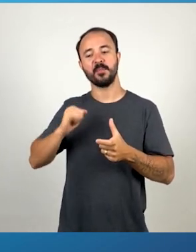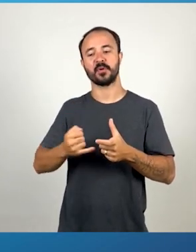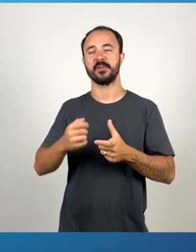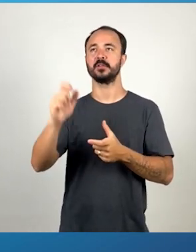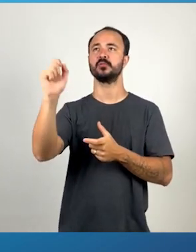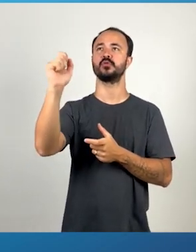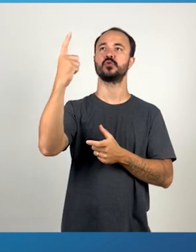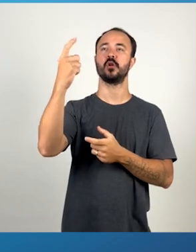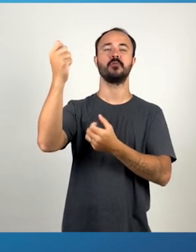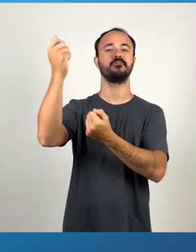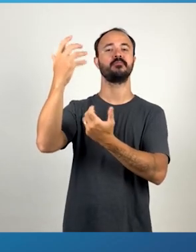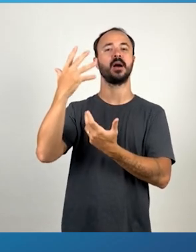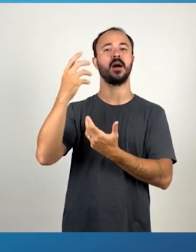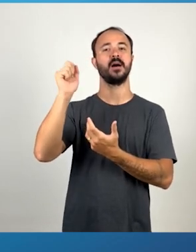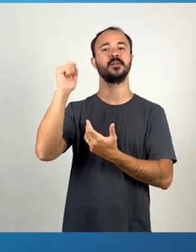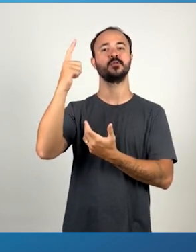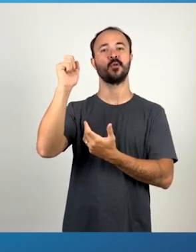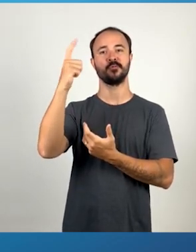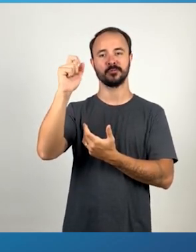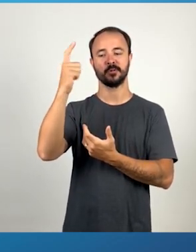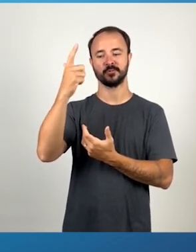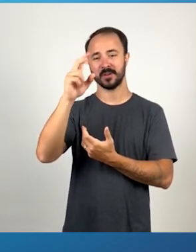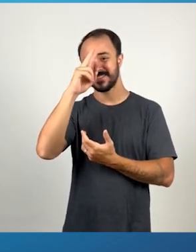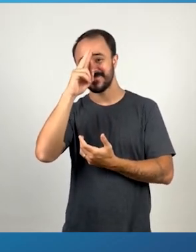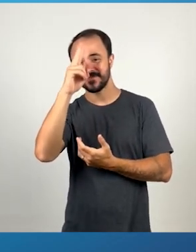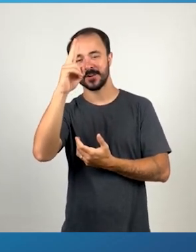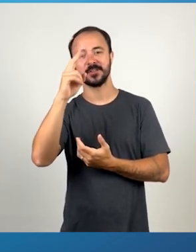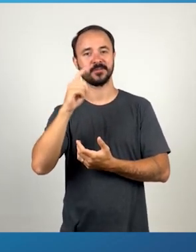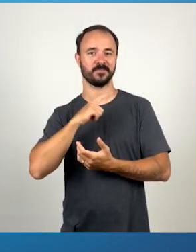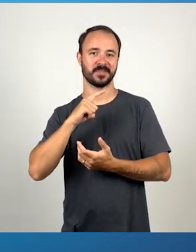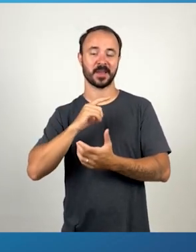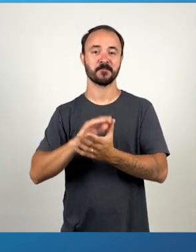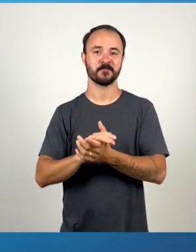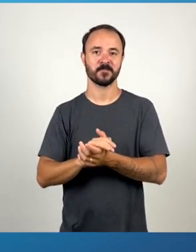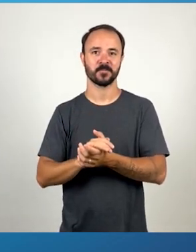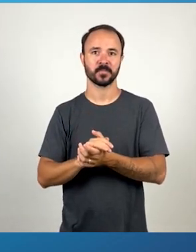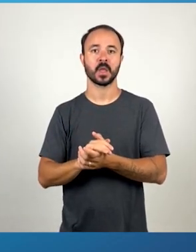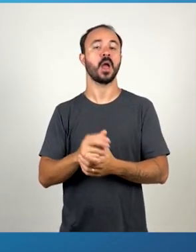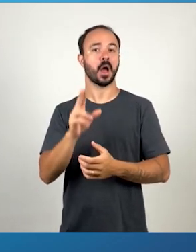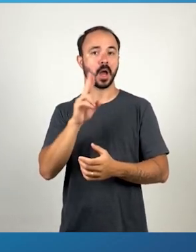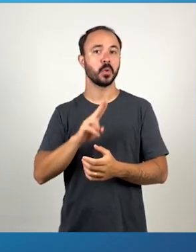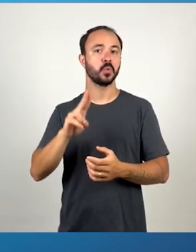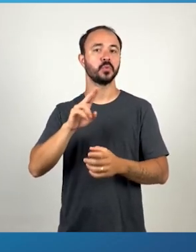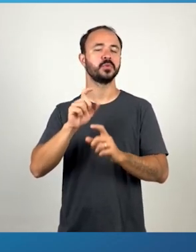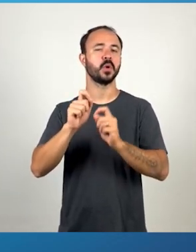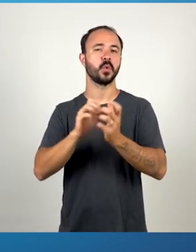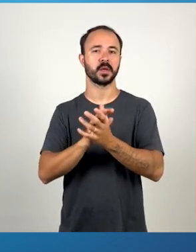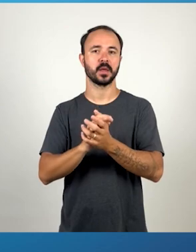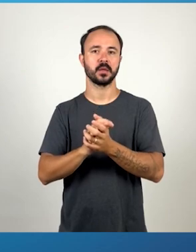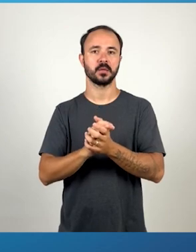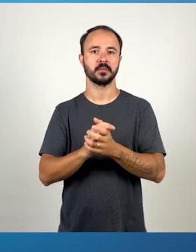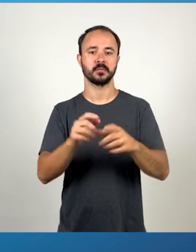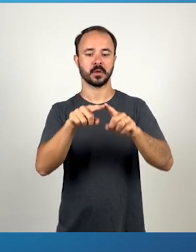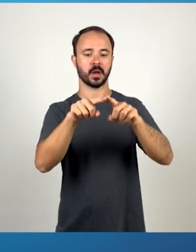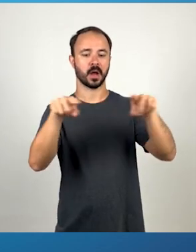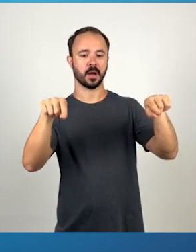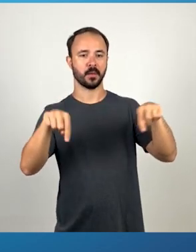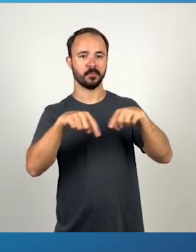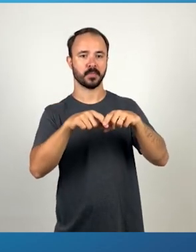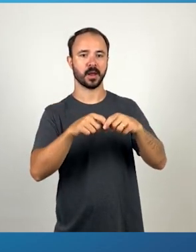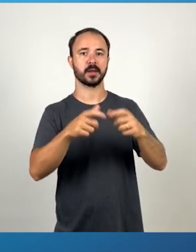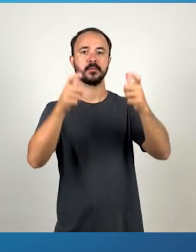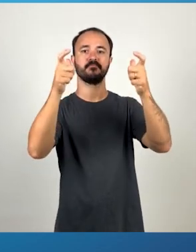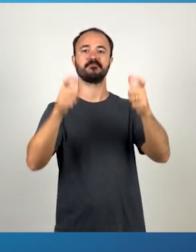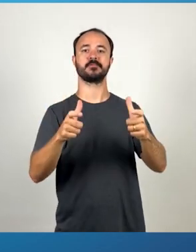maneira mais comum de obtenção dessa energia é por meio do uso de placas fotovoltaicas, tá? Que captam a energia luminosa e converte